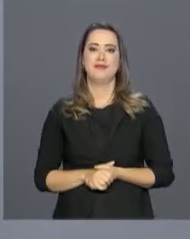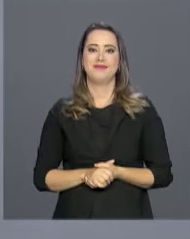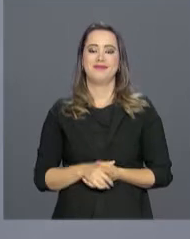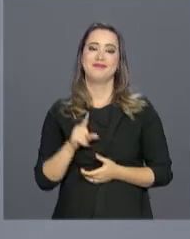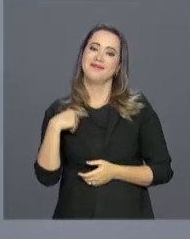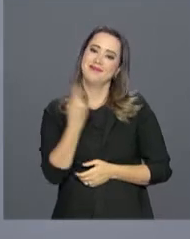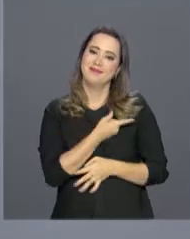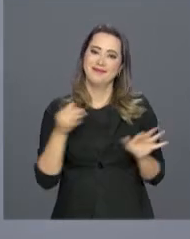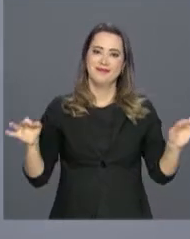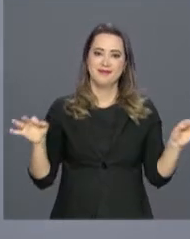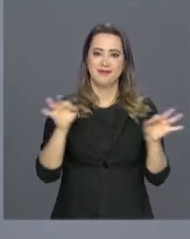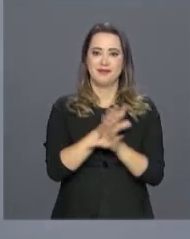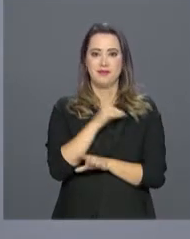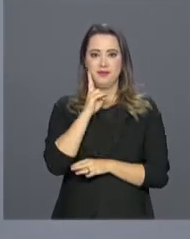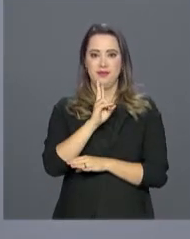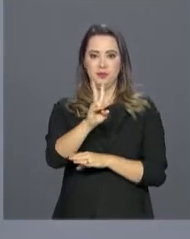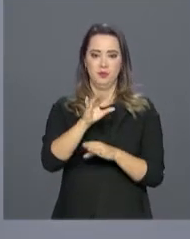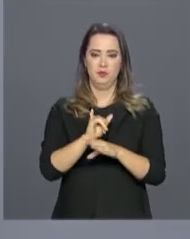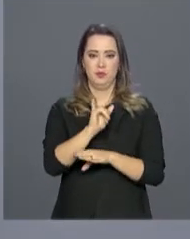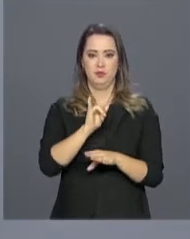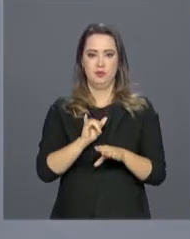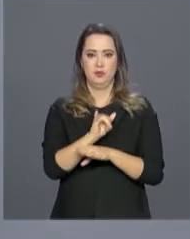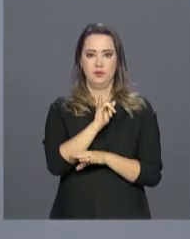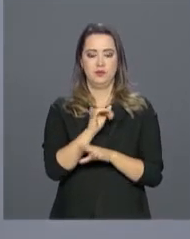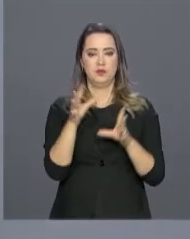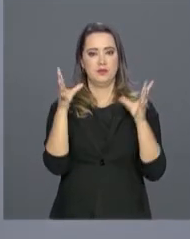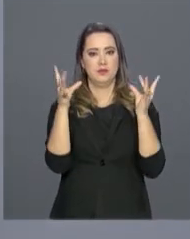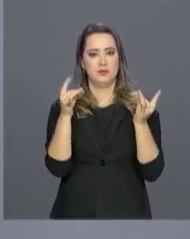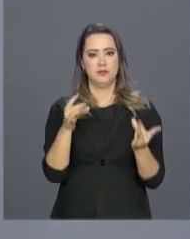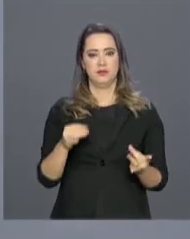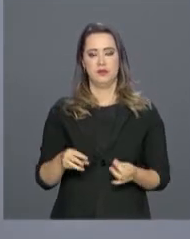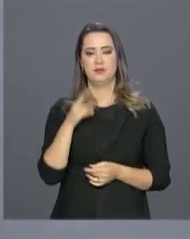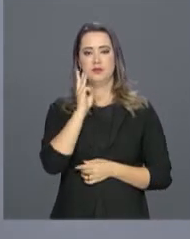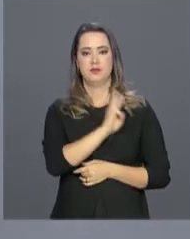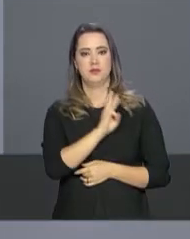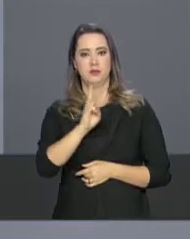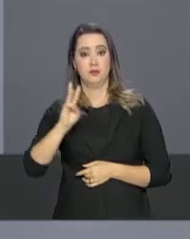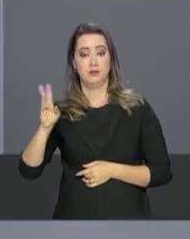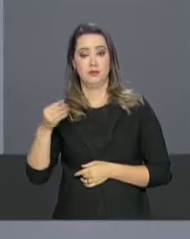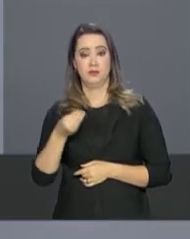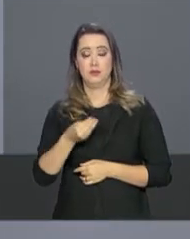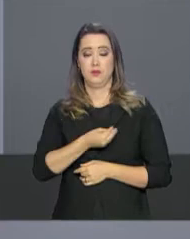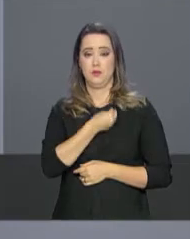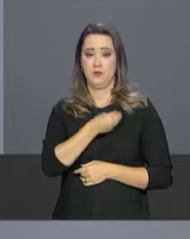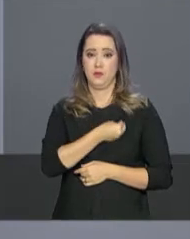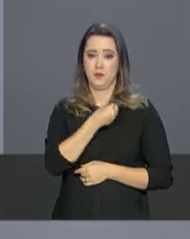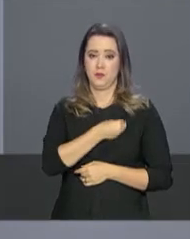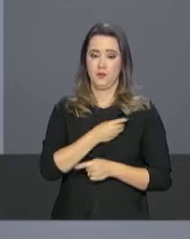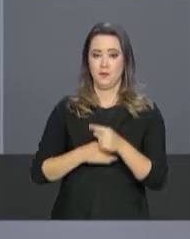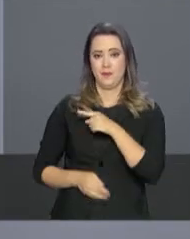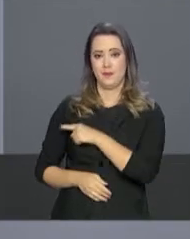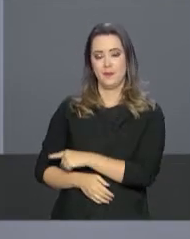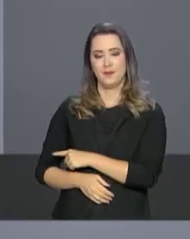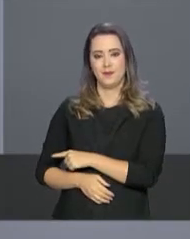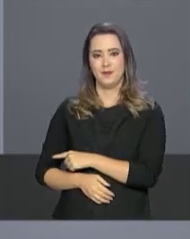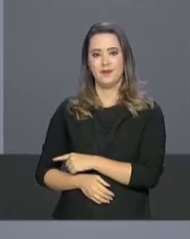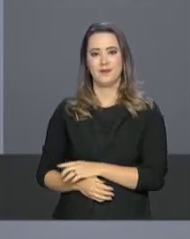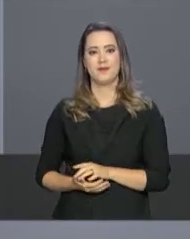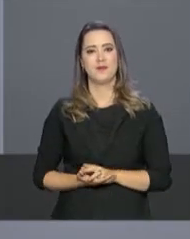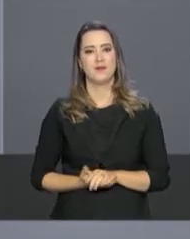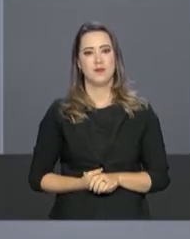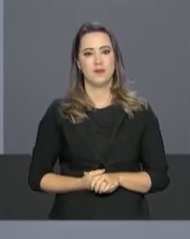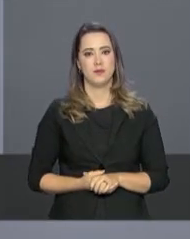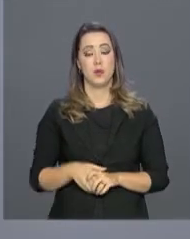E nós ficamos por aqui. Você pode rever as reportagens no YouTube e toda a nossa programação ao vivo está na página da NBR na